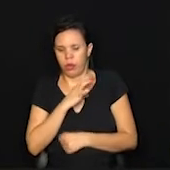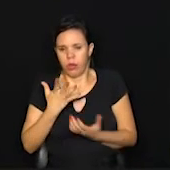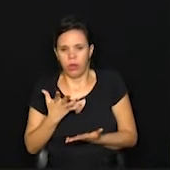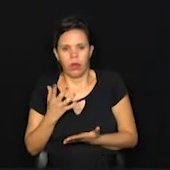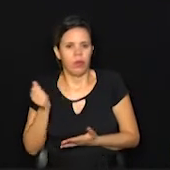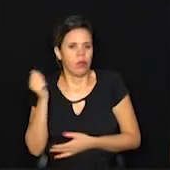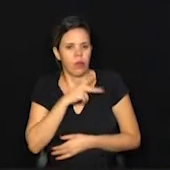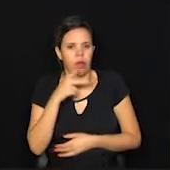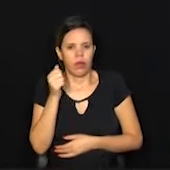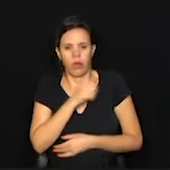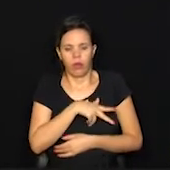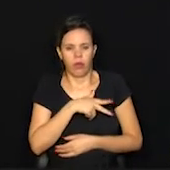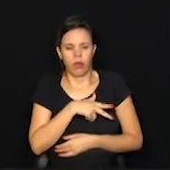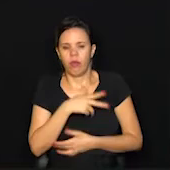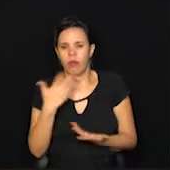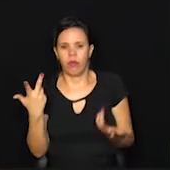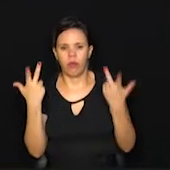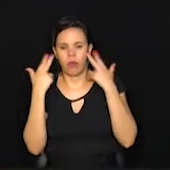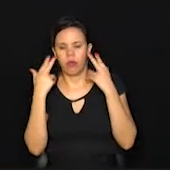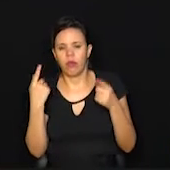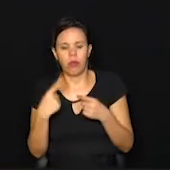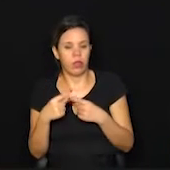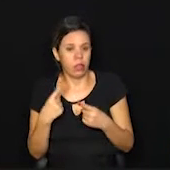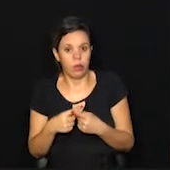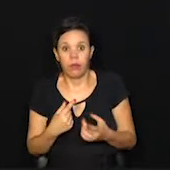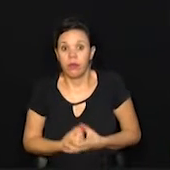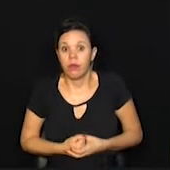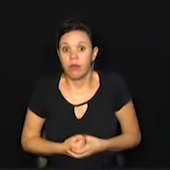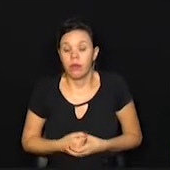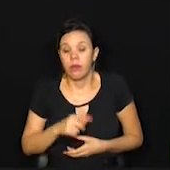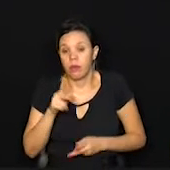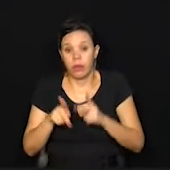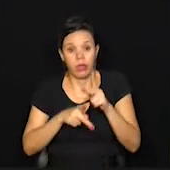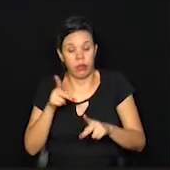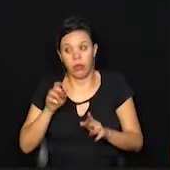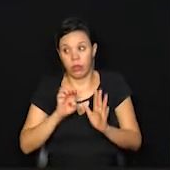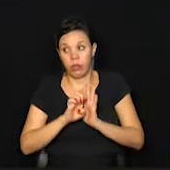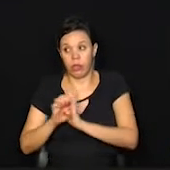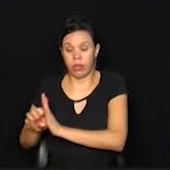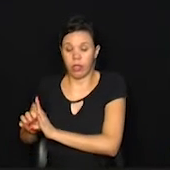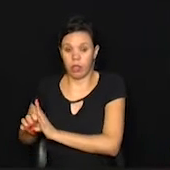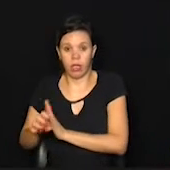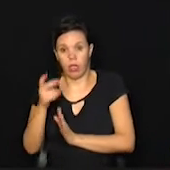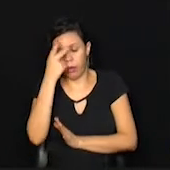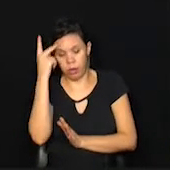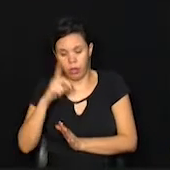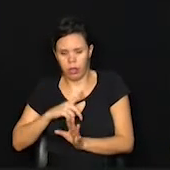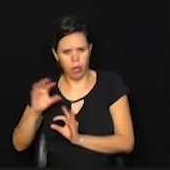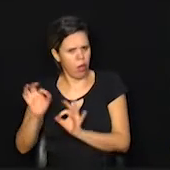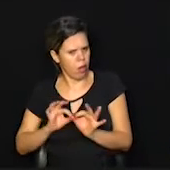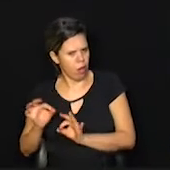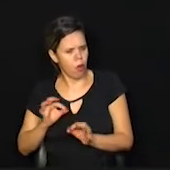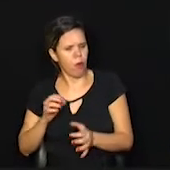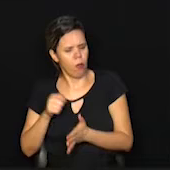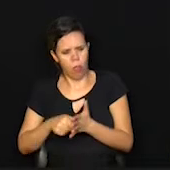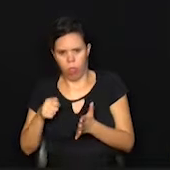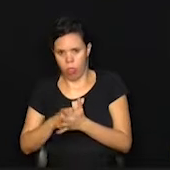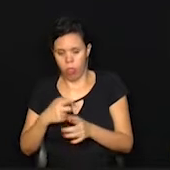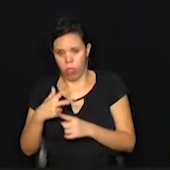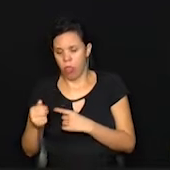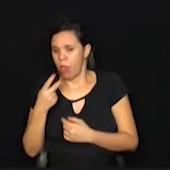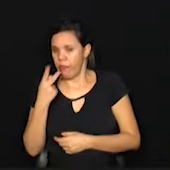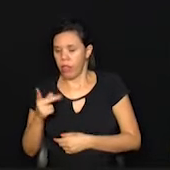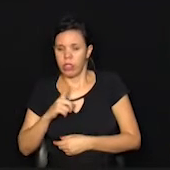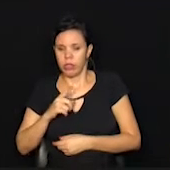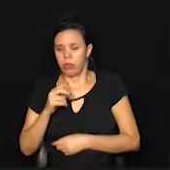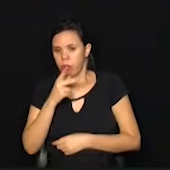foram aposentados compulsoriamente por quê Porque ela gente de esquerda essas pessoas podiam ter organizado a resistência como eu